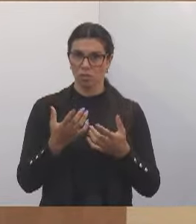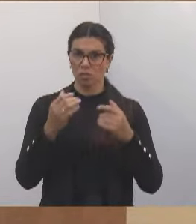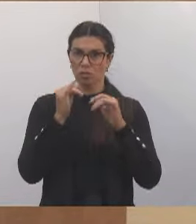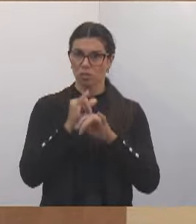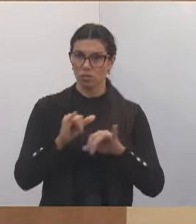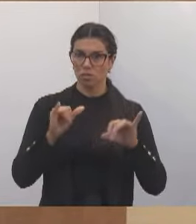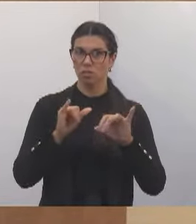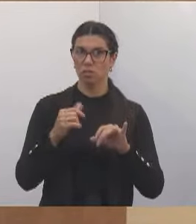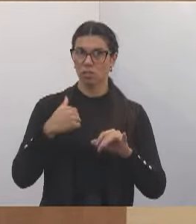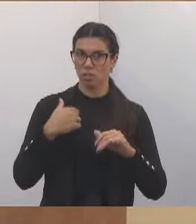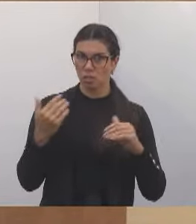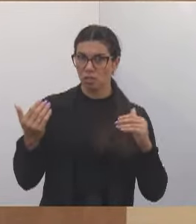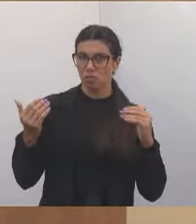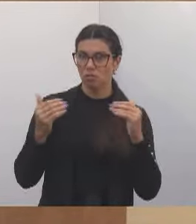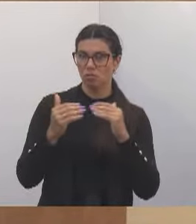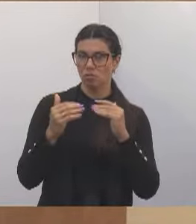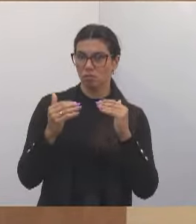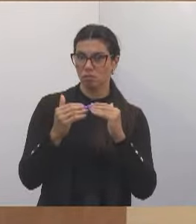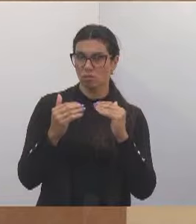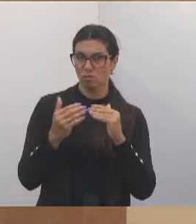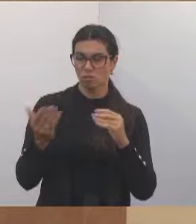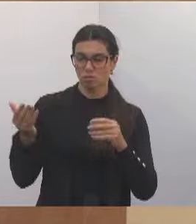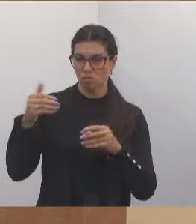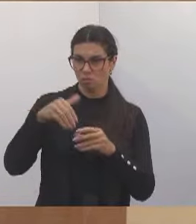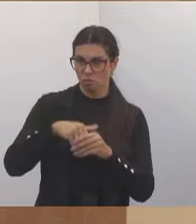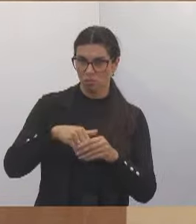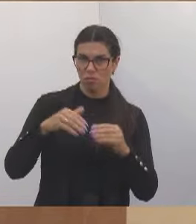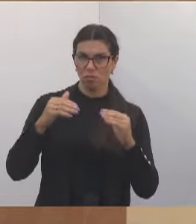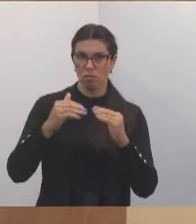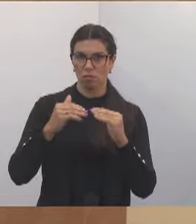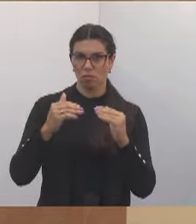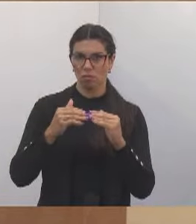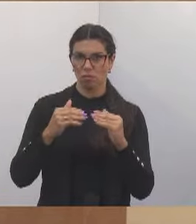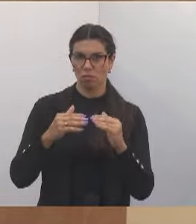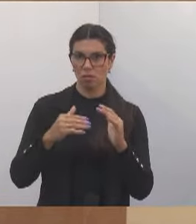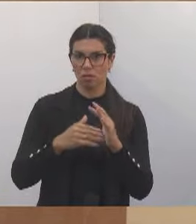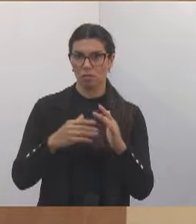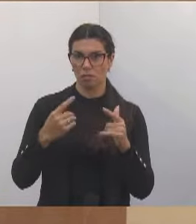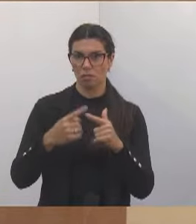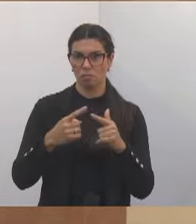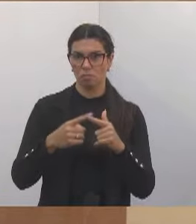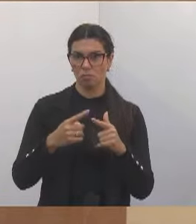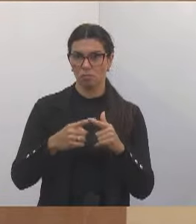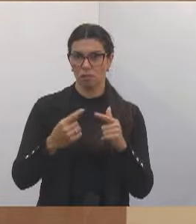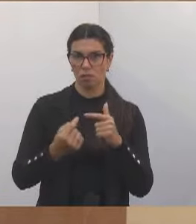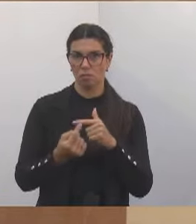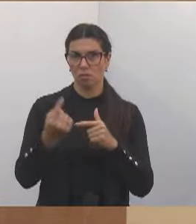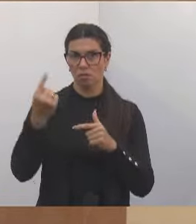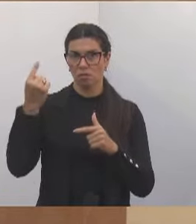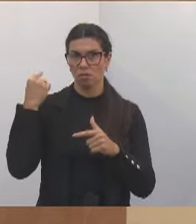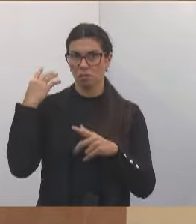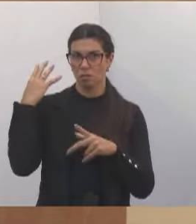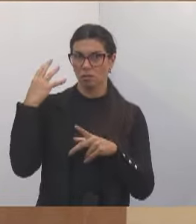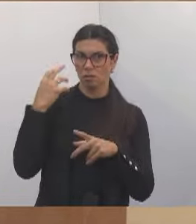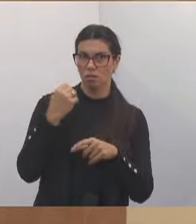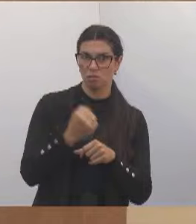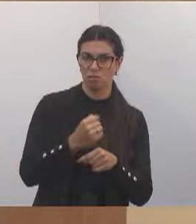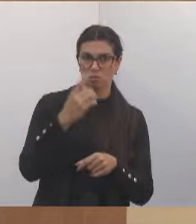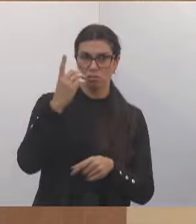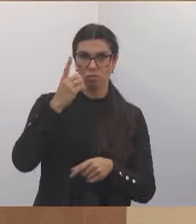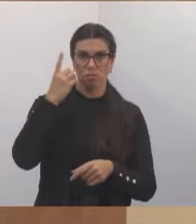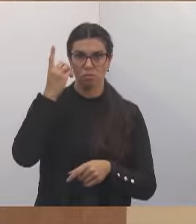que eu sou a favor, vou votar favorável. Até porque, de onde eu venho, os deputados que eu